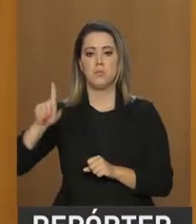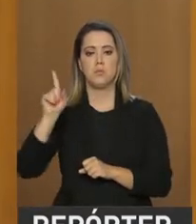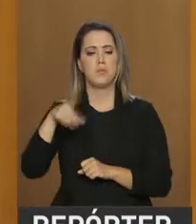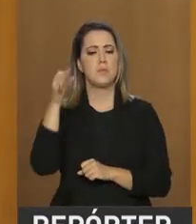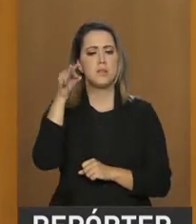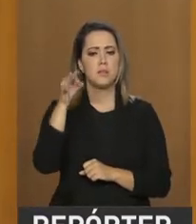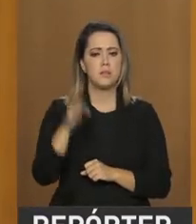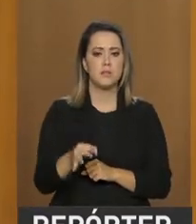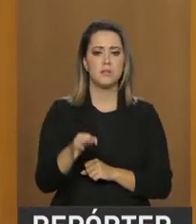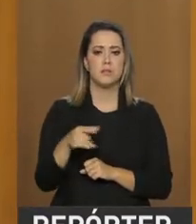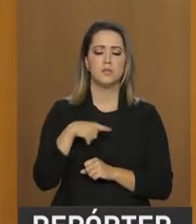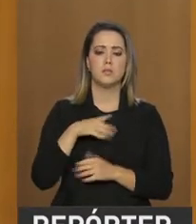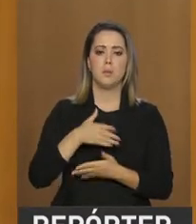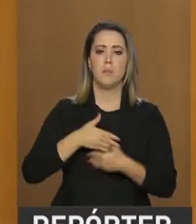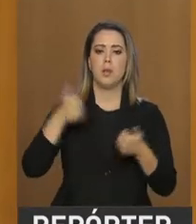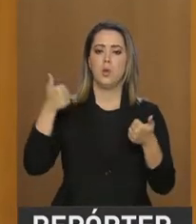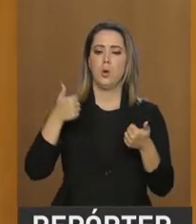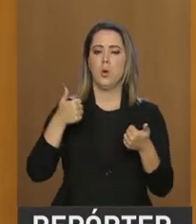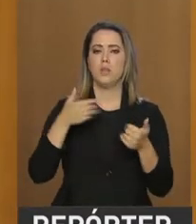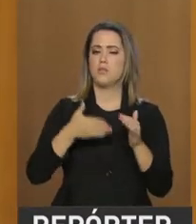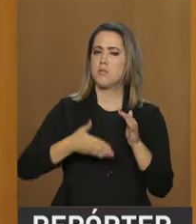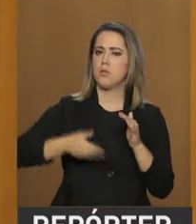a melhores